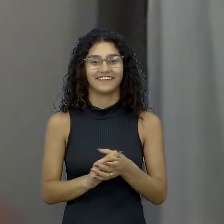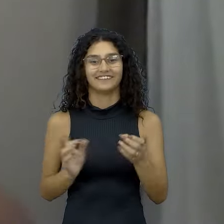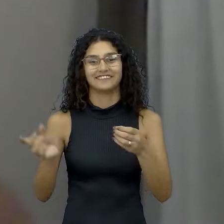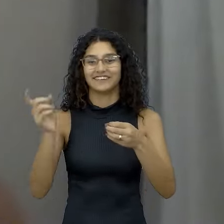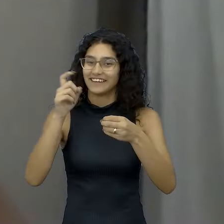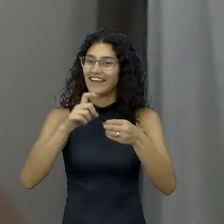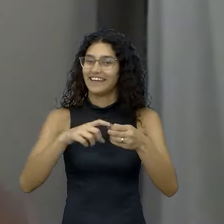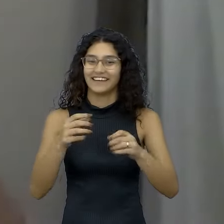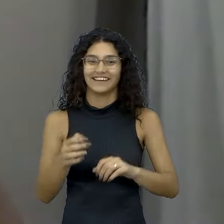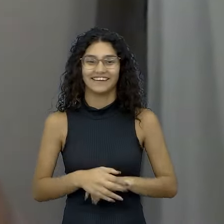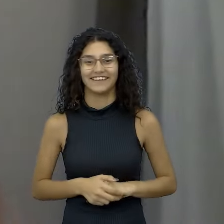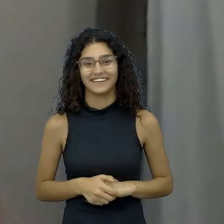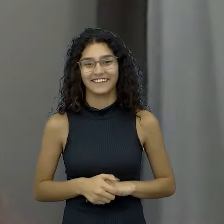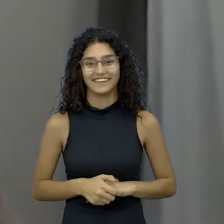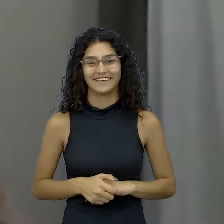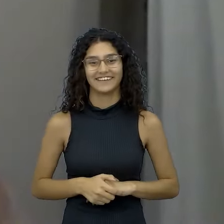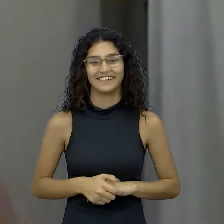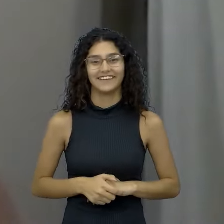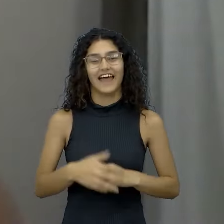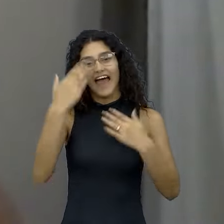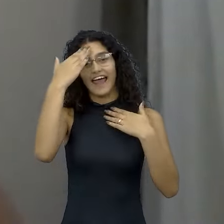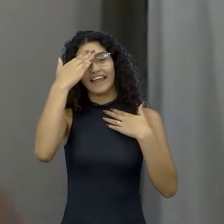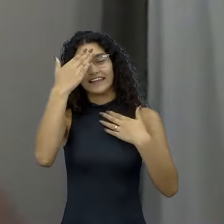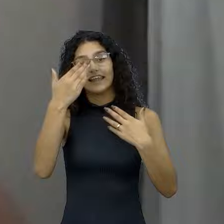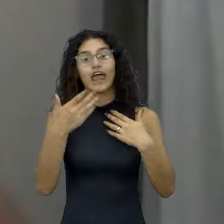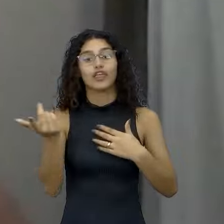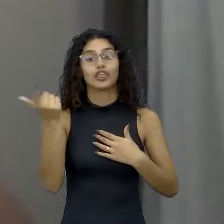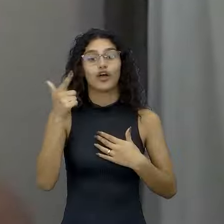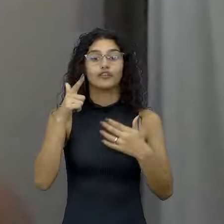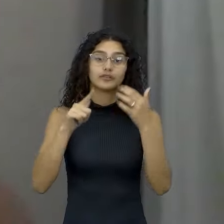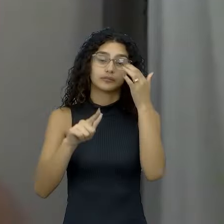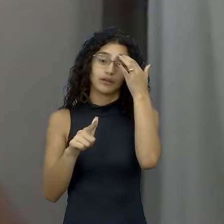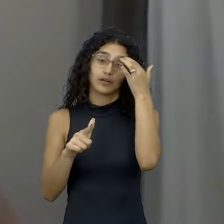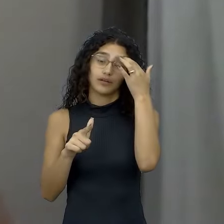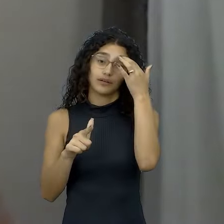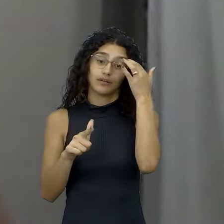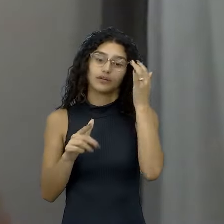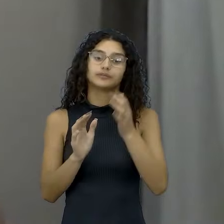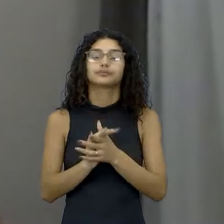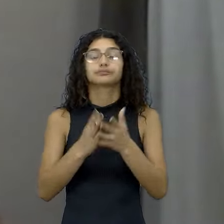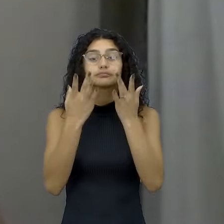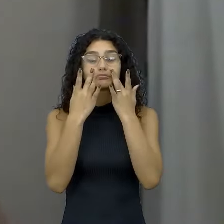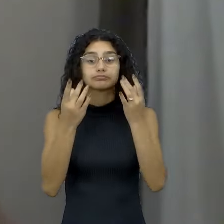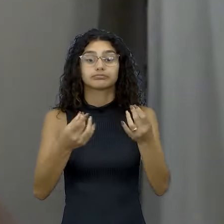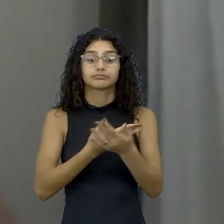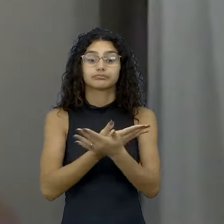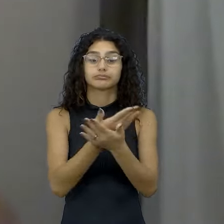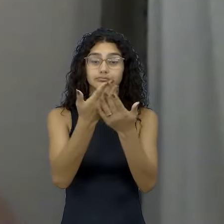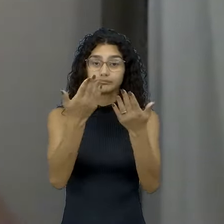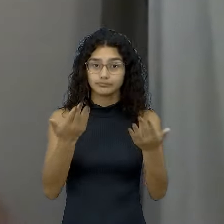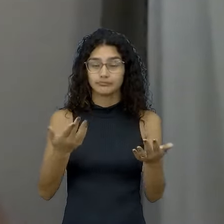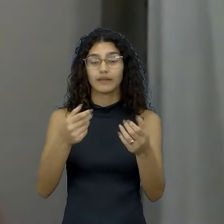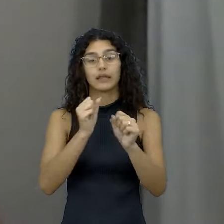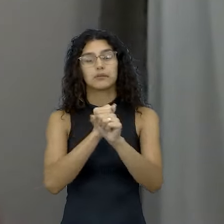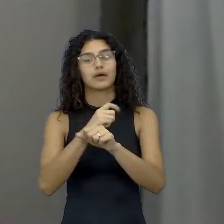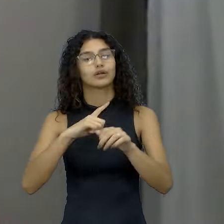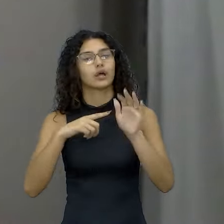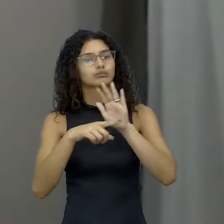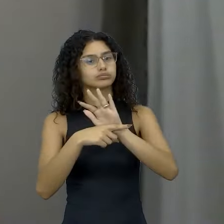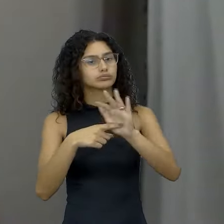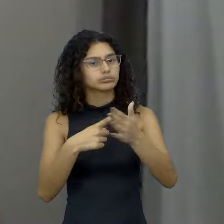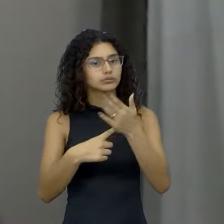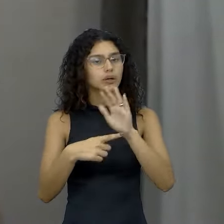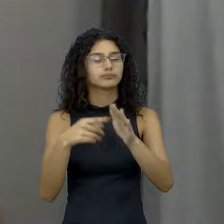Voltei. E agradecendo mais uma vez, né, pela atenção de todos vocês. Espero ter contribuído